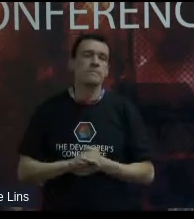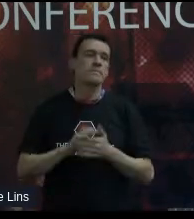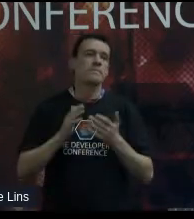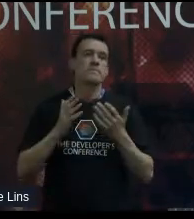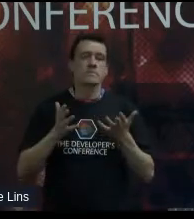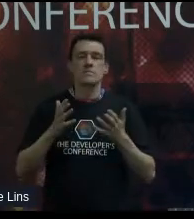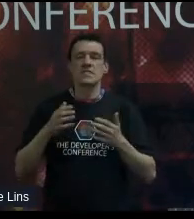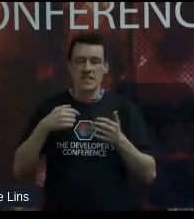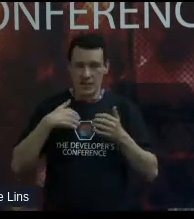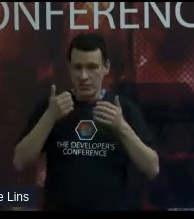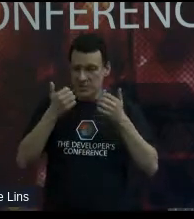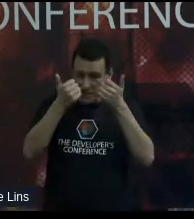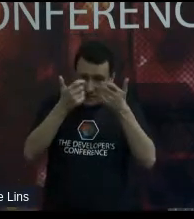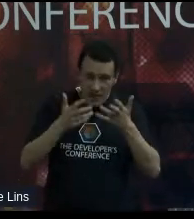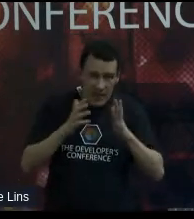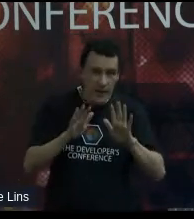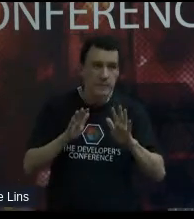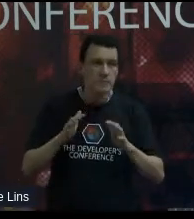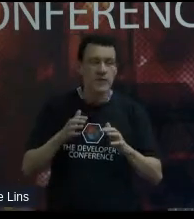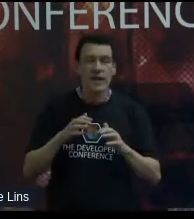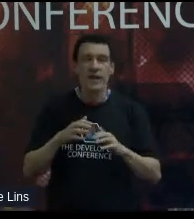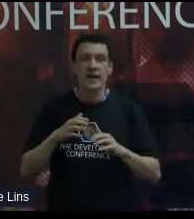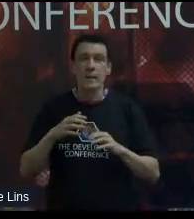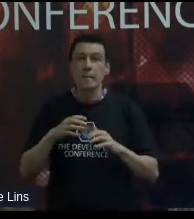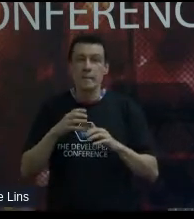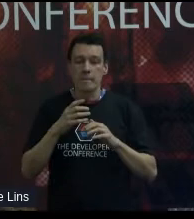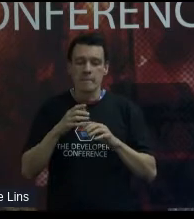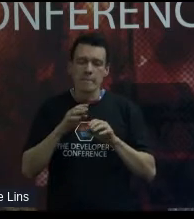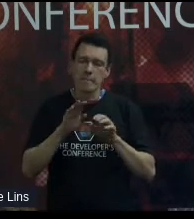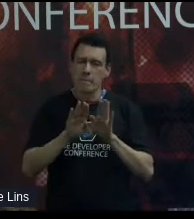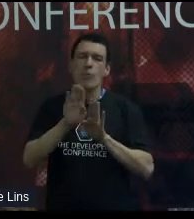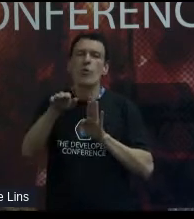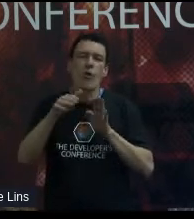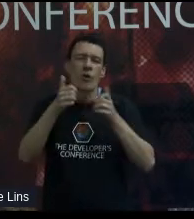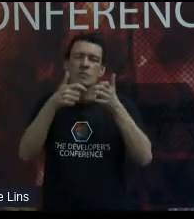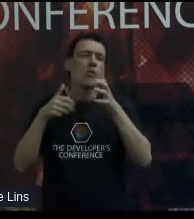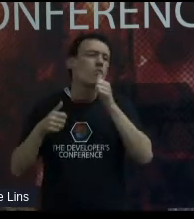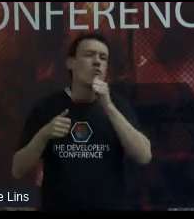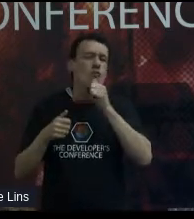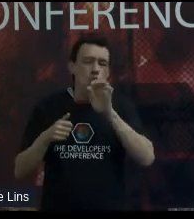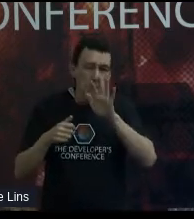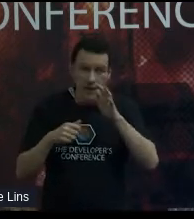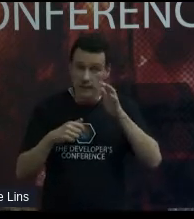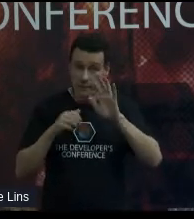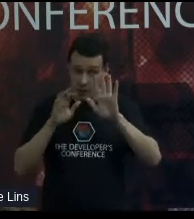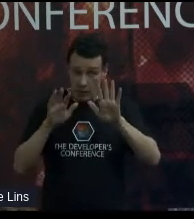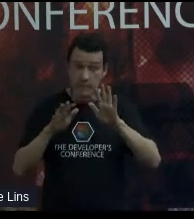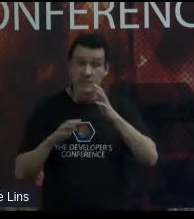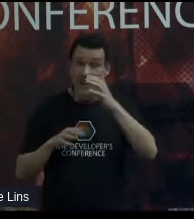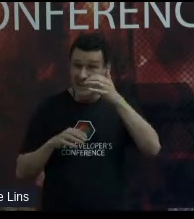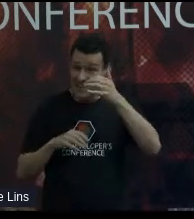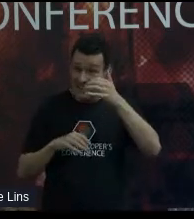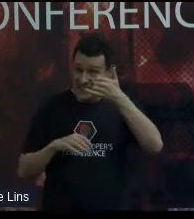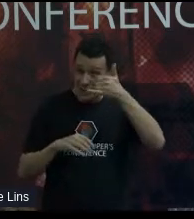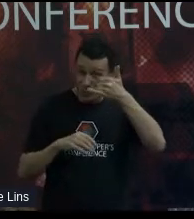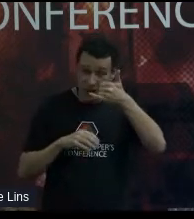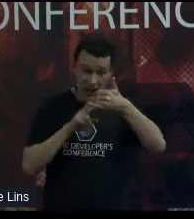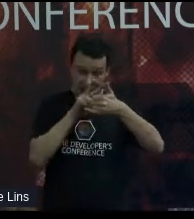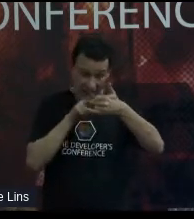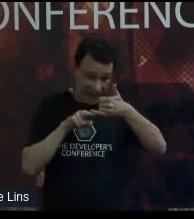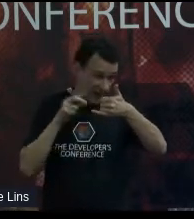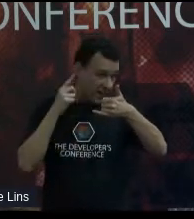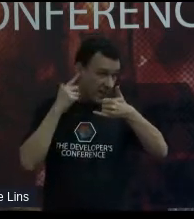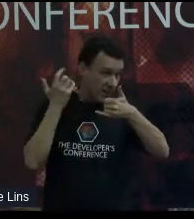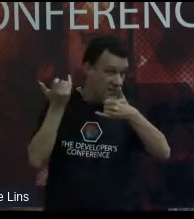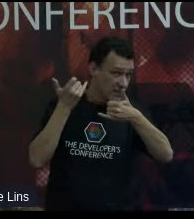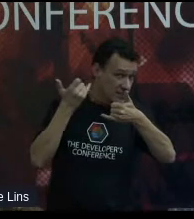técnica, a gente sempre acaba falando um pouquinho. Quando a gente está falando de telas para dispositivos móveis, essa questão da hierarquia,